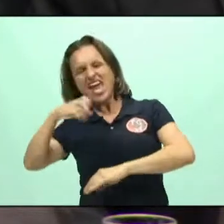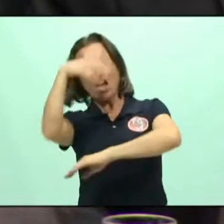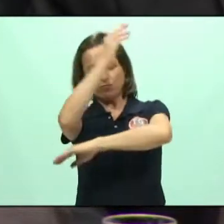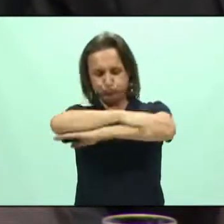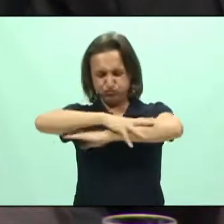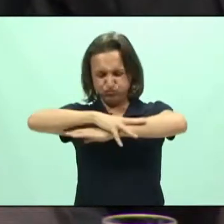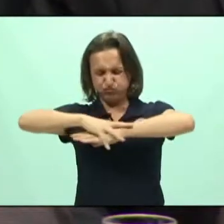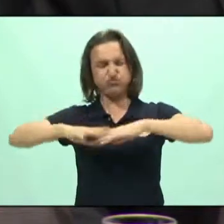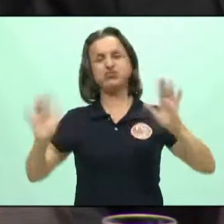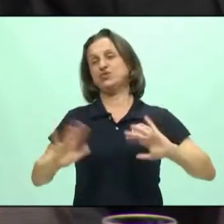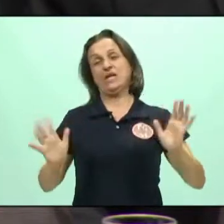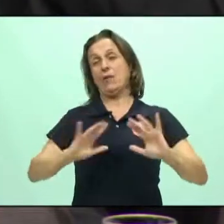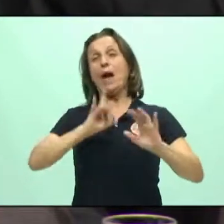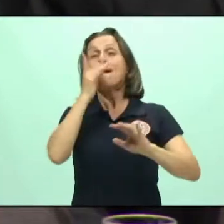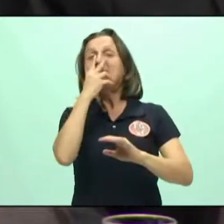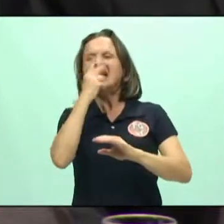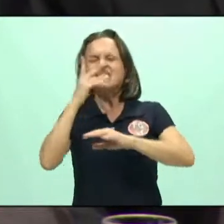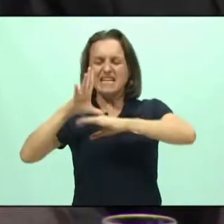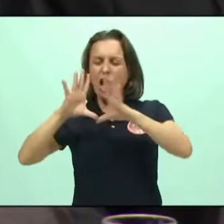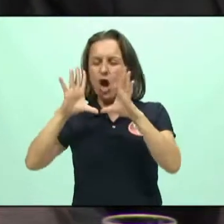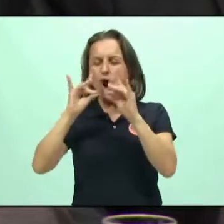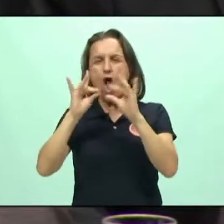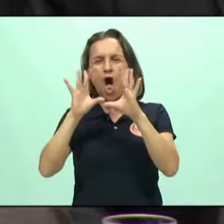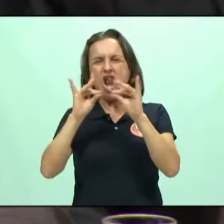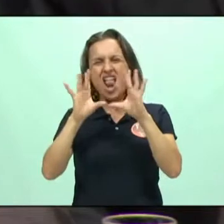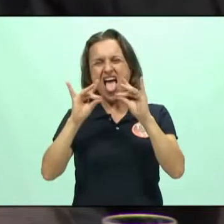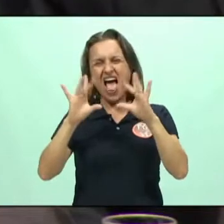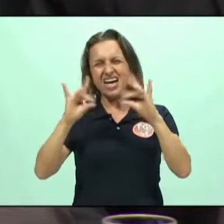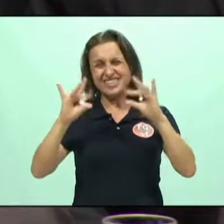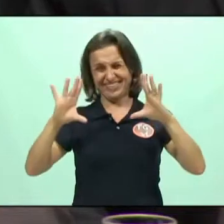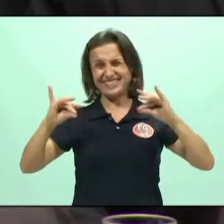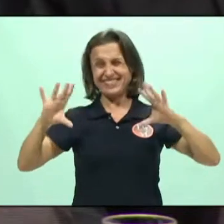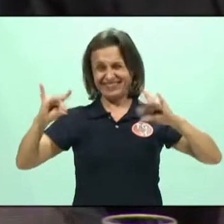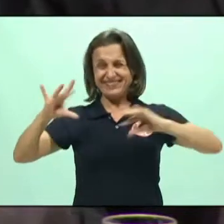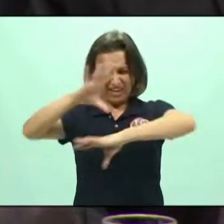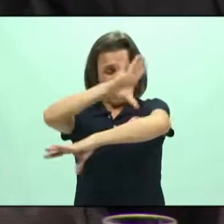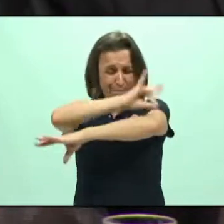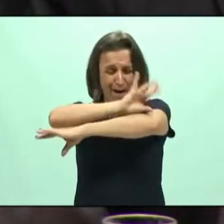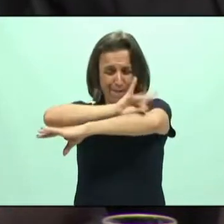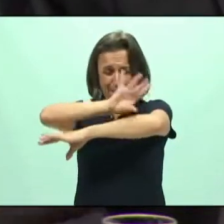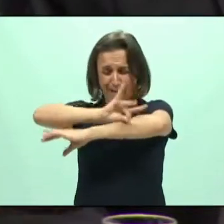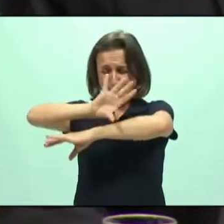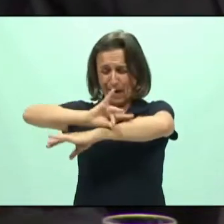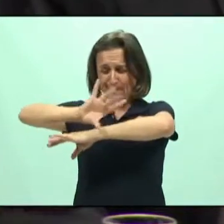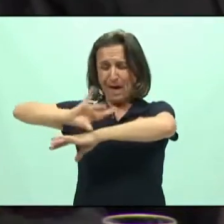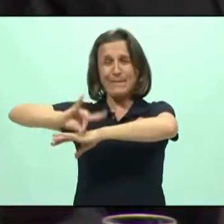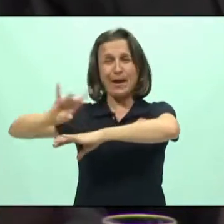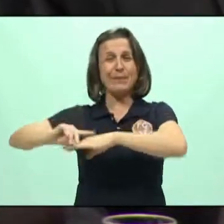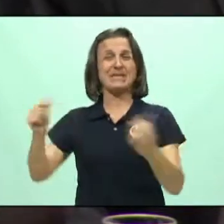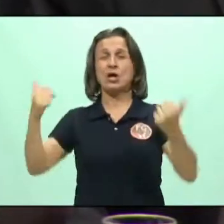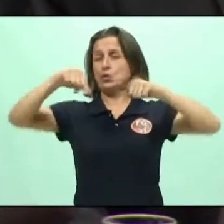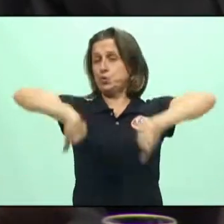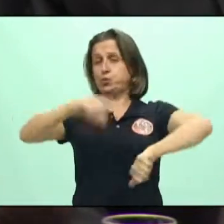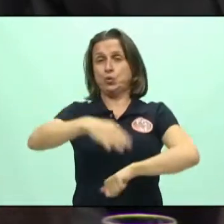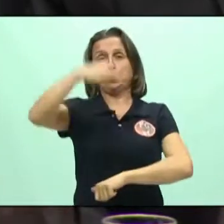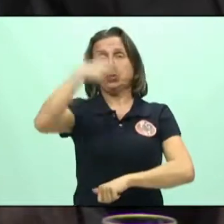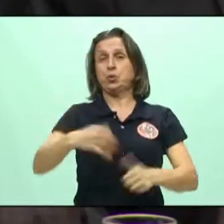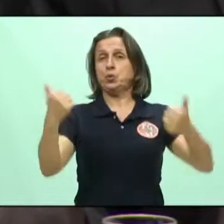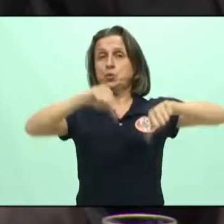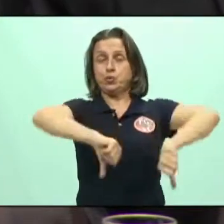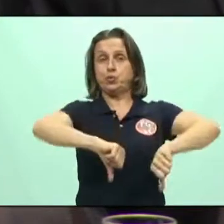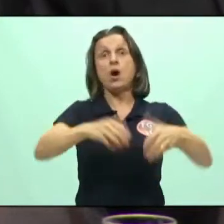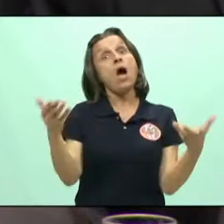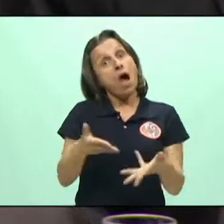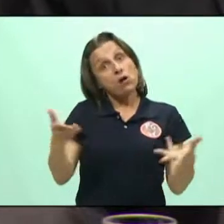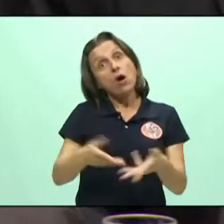Semasa é remendo da rua e os remendos estão ficando muito ruins Então a gente tem que abraçar agora uma nova luta uma nova